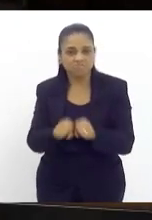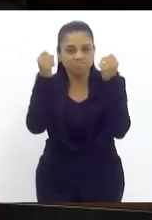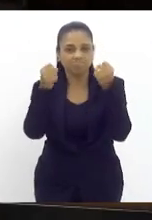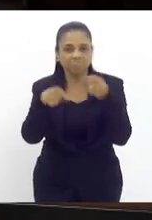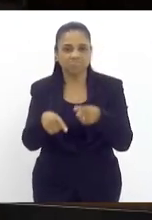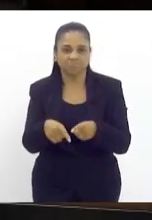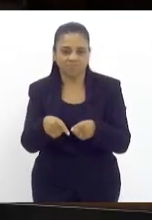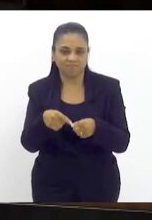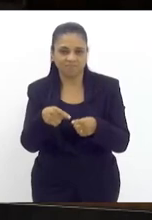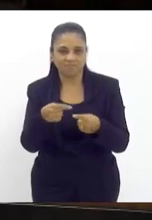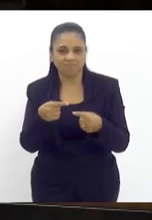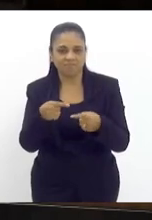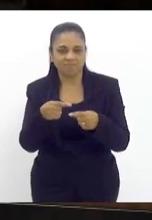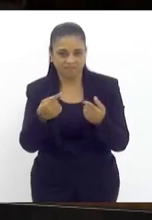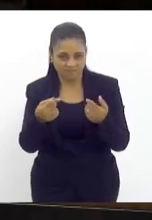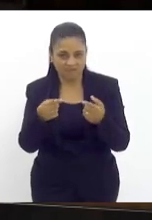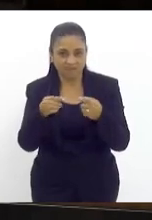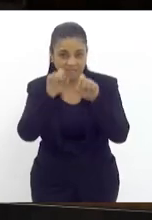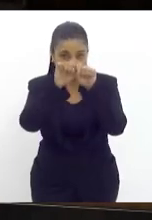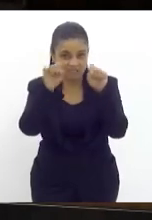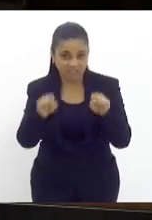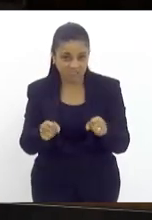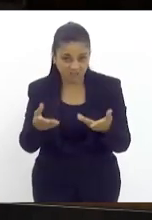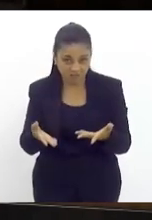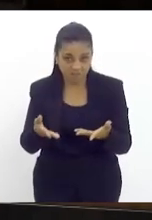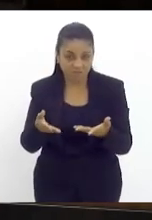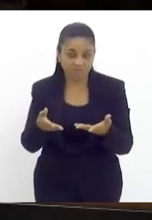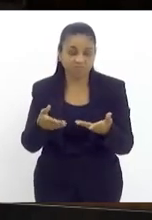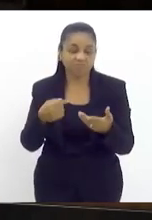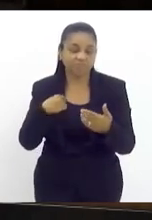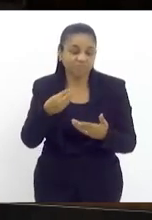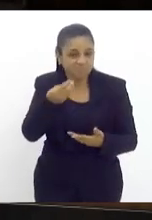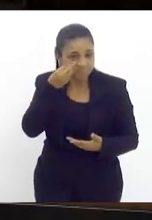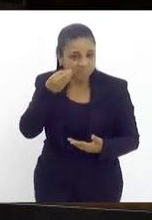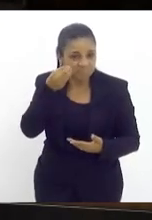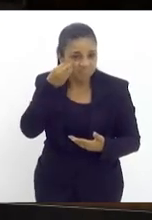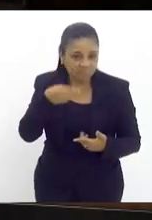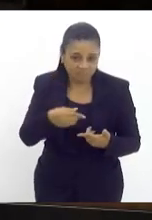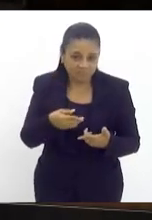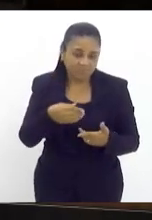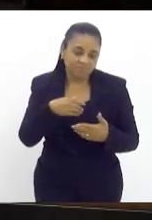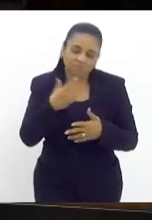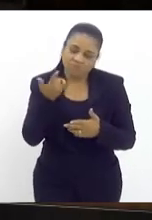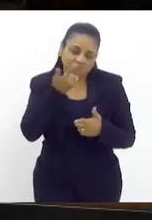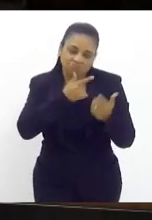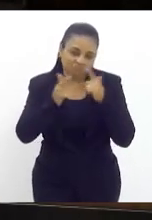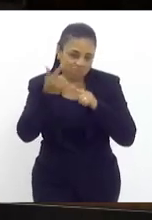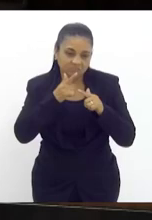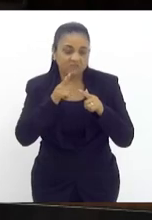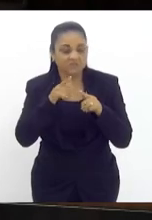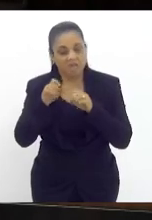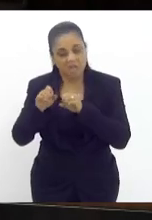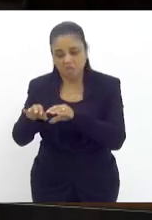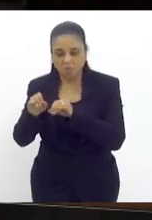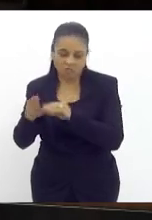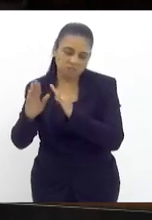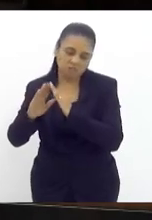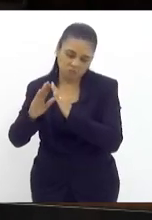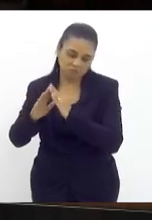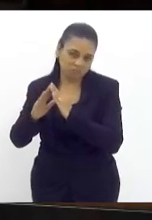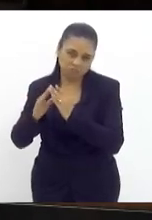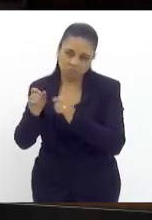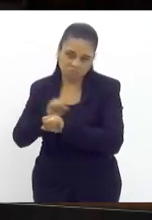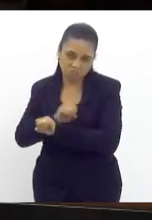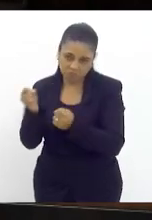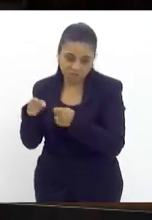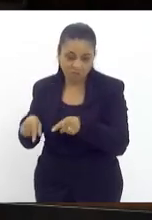nós estávamos tentando quebrar, não conseguimos, especialmente na educação, na família, sim, né? Mas é